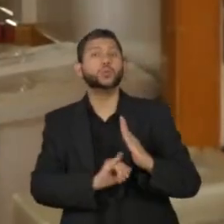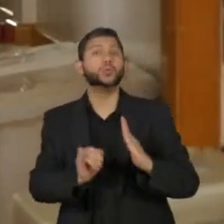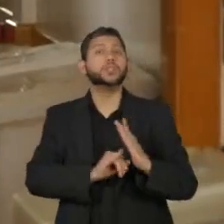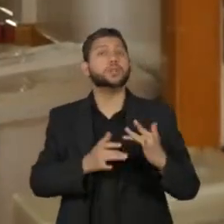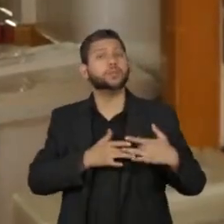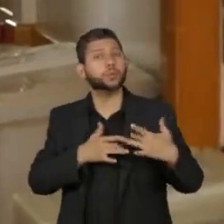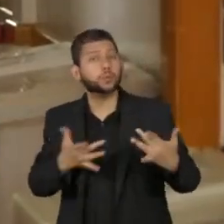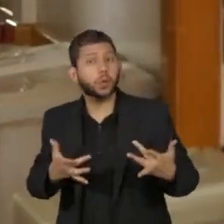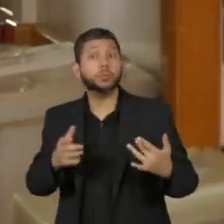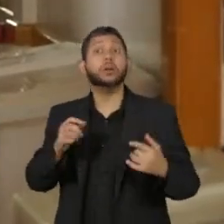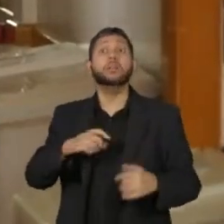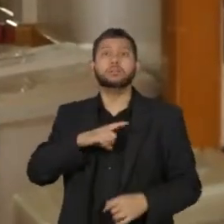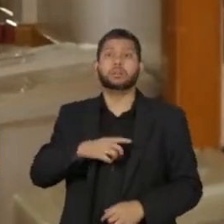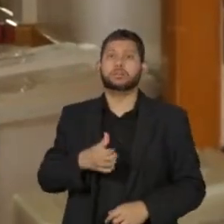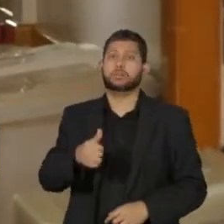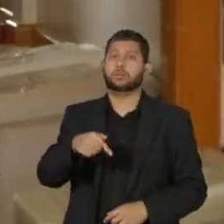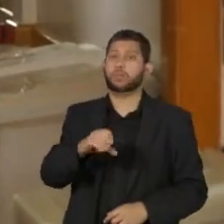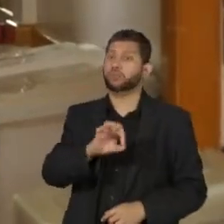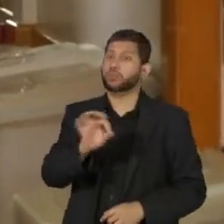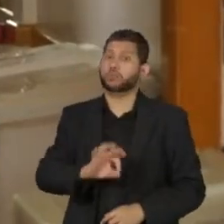dos pacientes do Sistema Único de Saúde